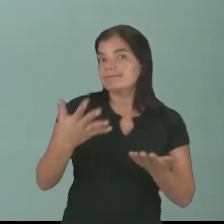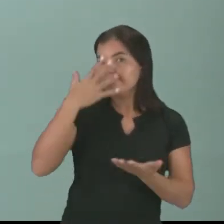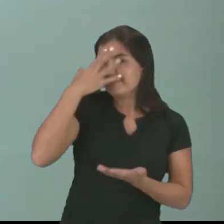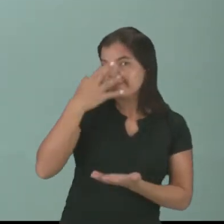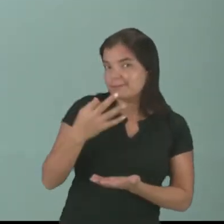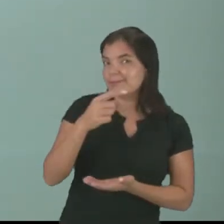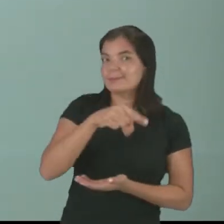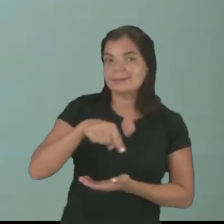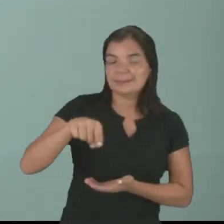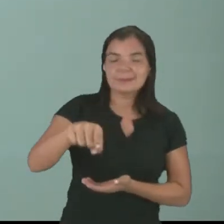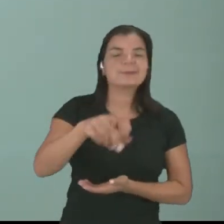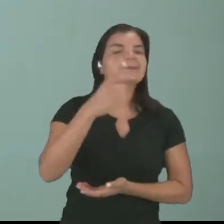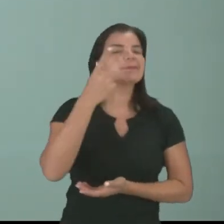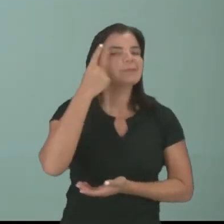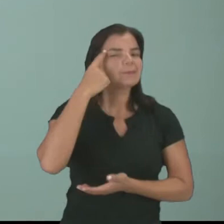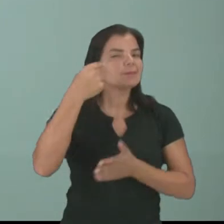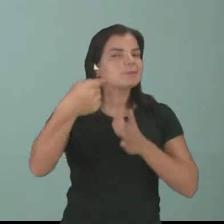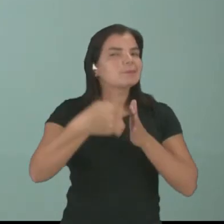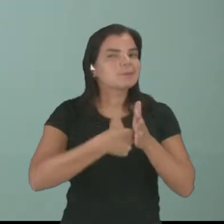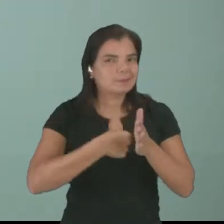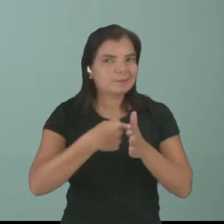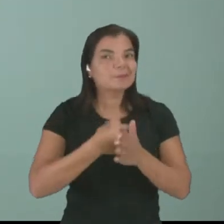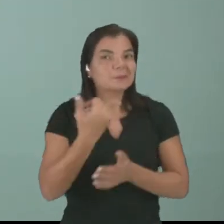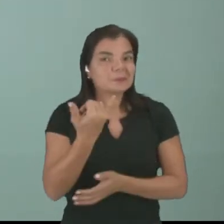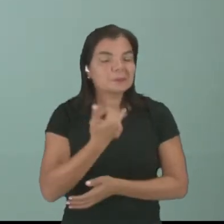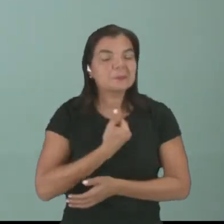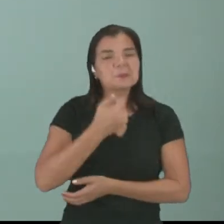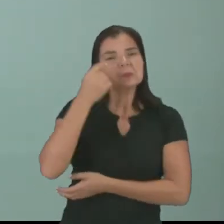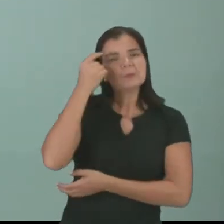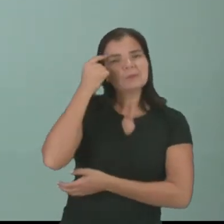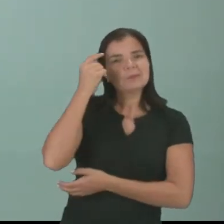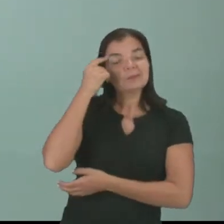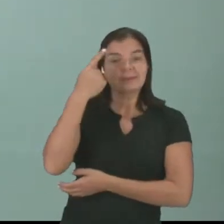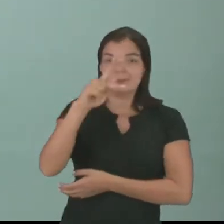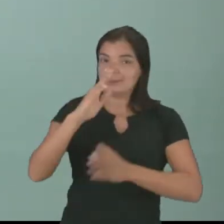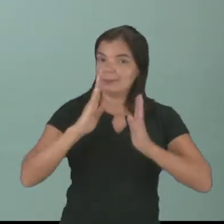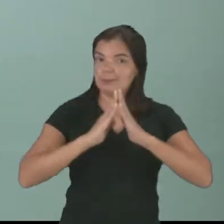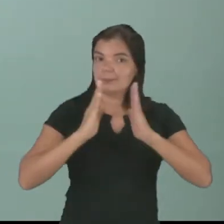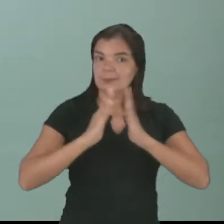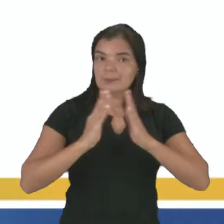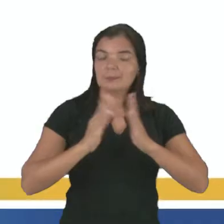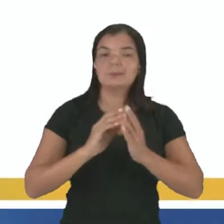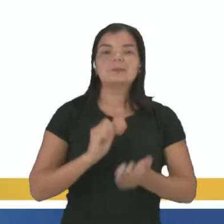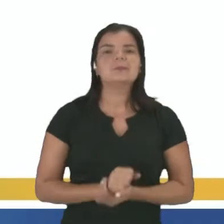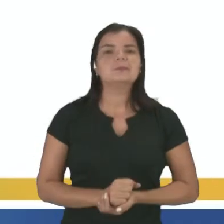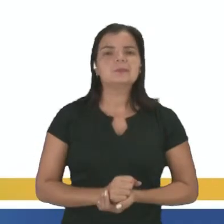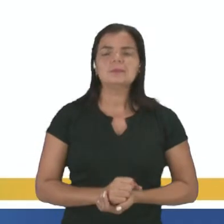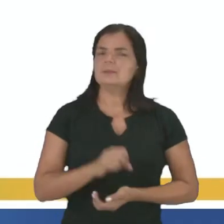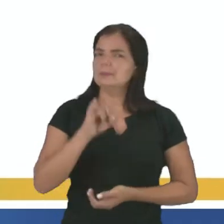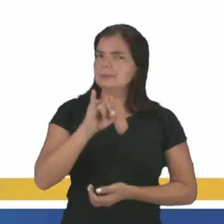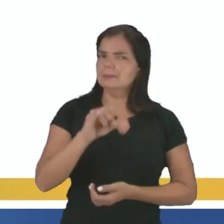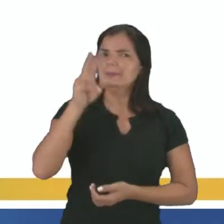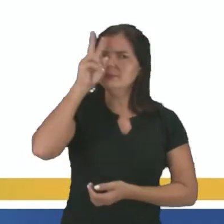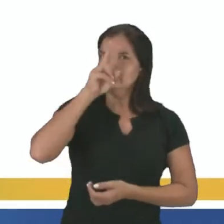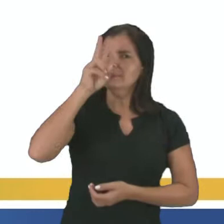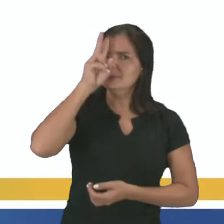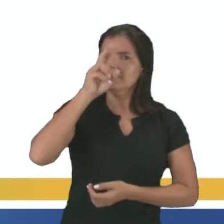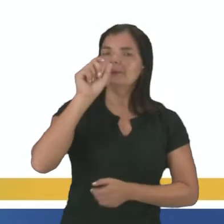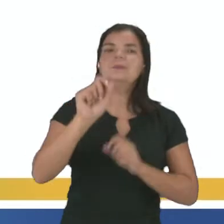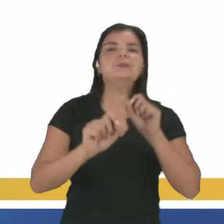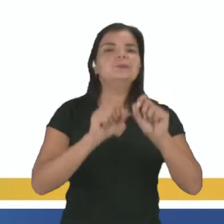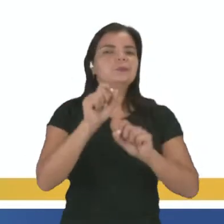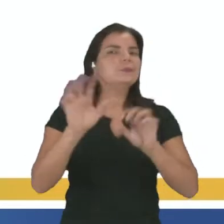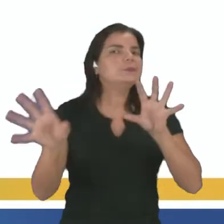Certamente, você já pode me dizer, ou pensar daí onde você está, que você se lembra muito bem o que